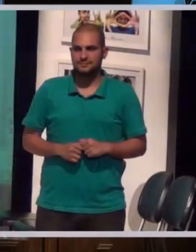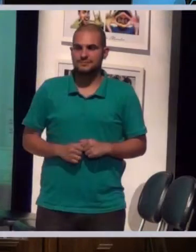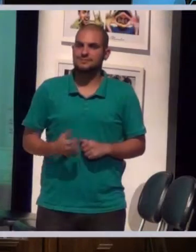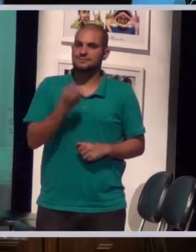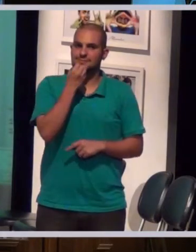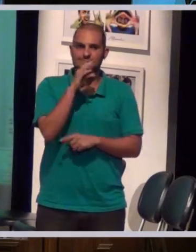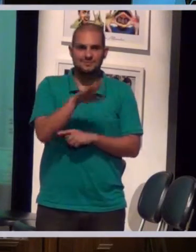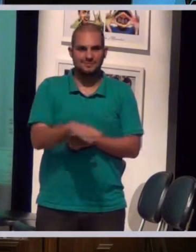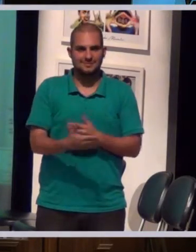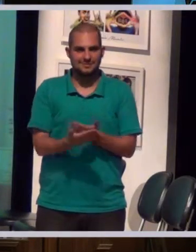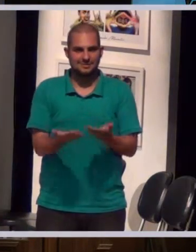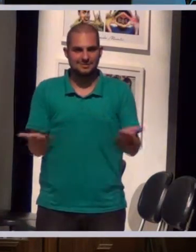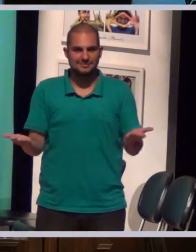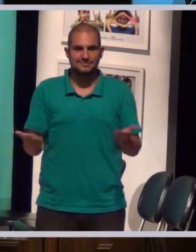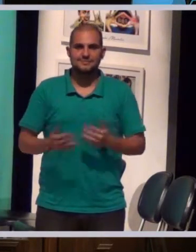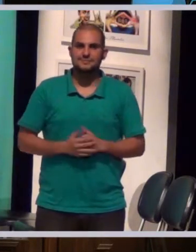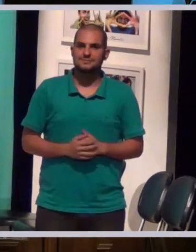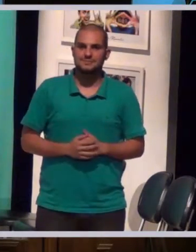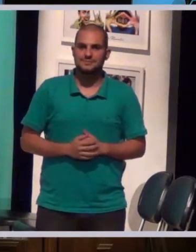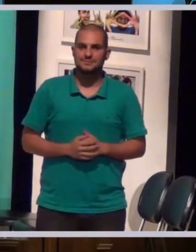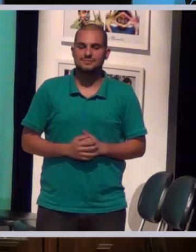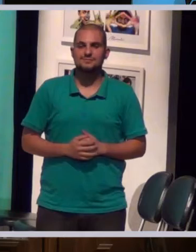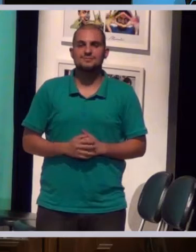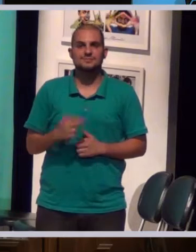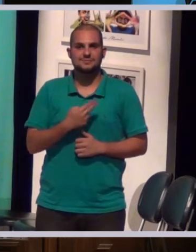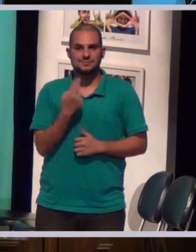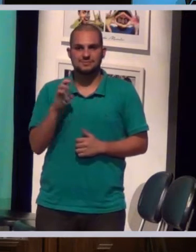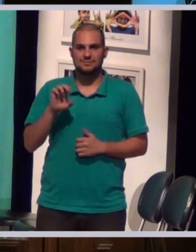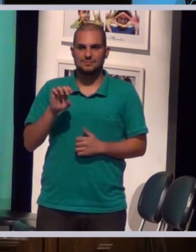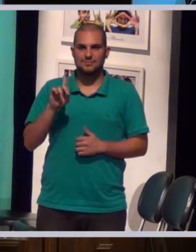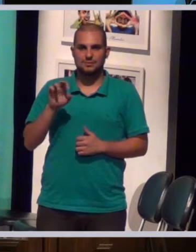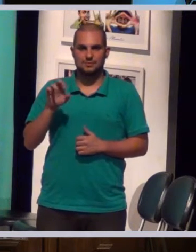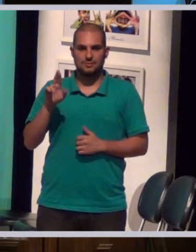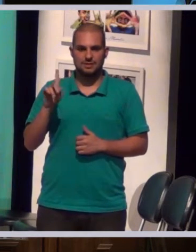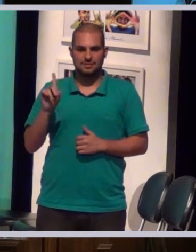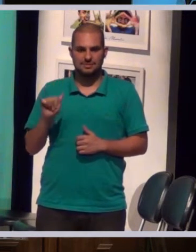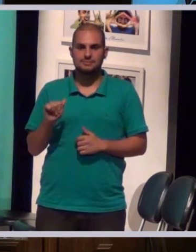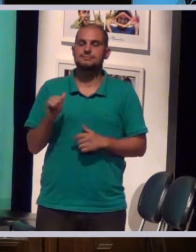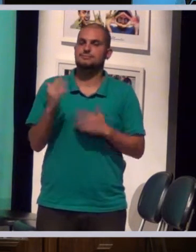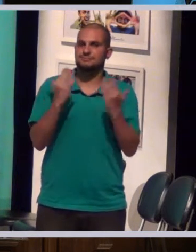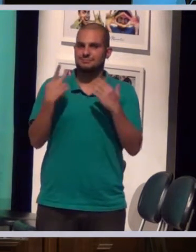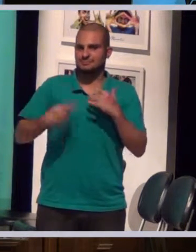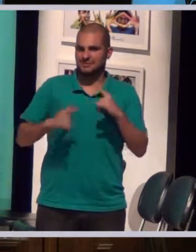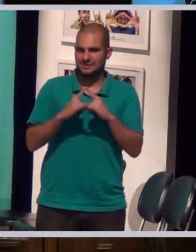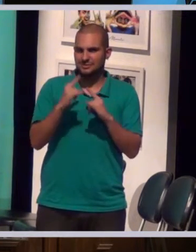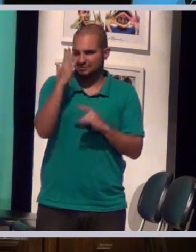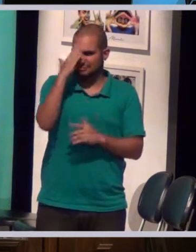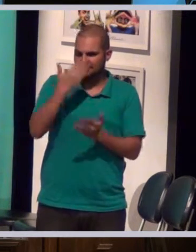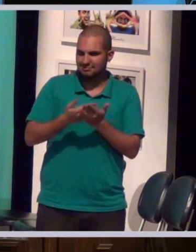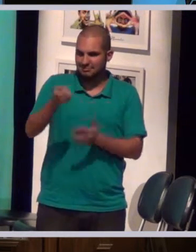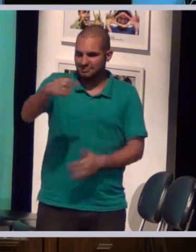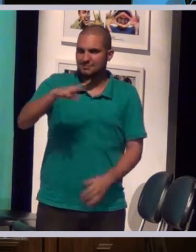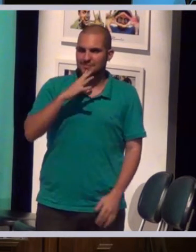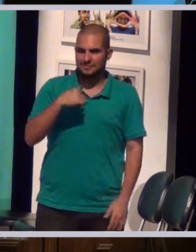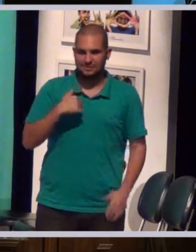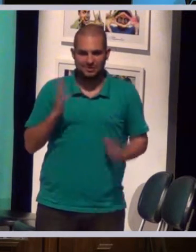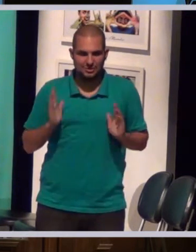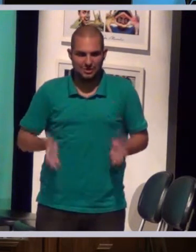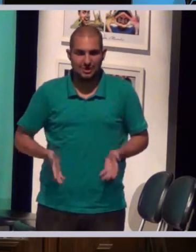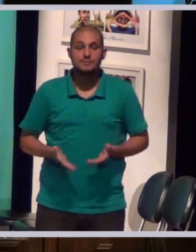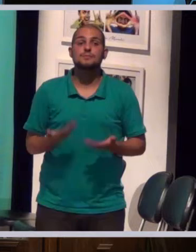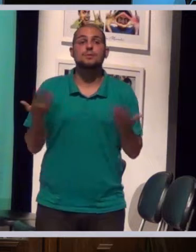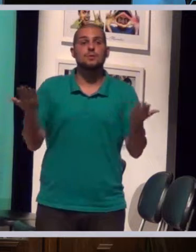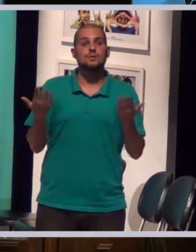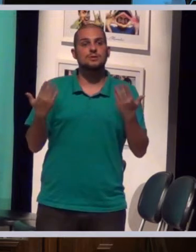Boa tarde a todos. Eu sou Eduarda, psicóloga aqui do INES, imagino que a maioria já me conhece. E esse trabalho que eu